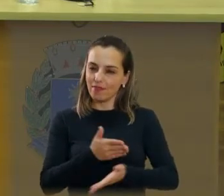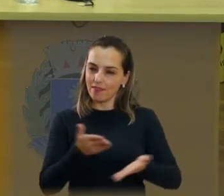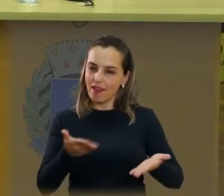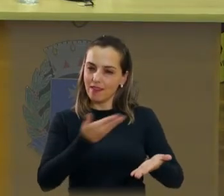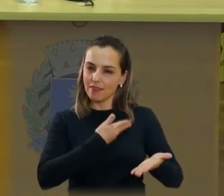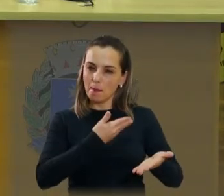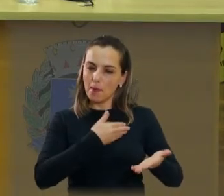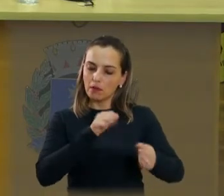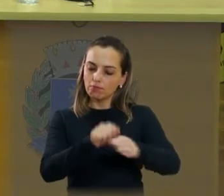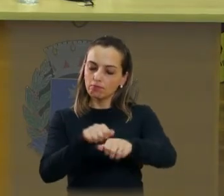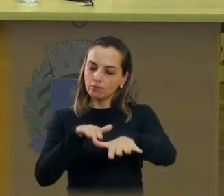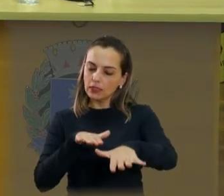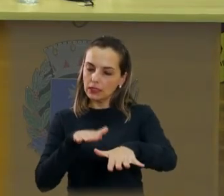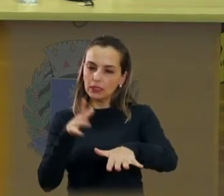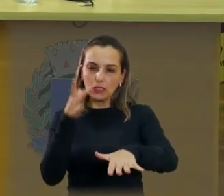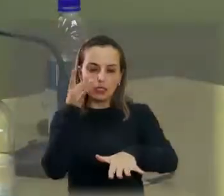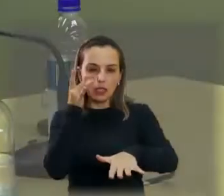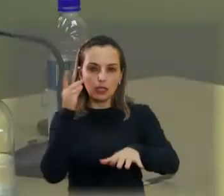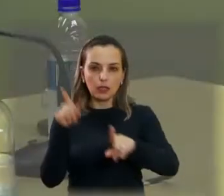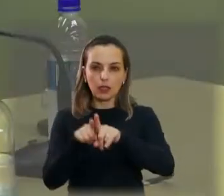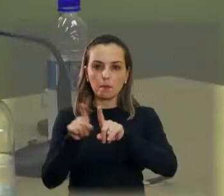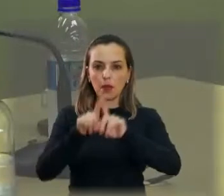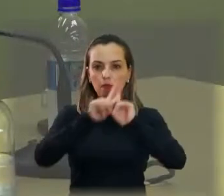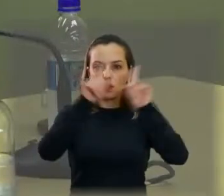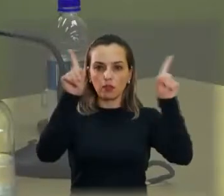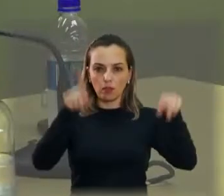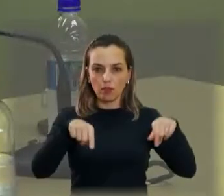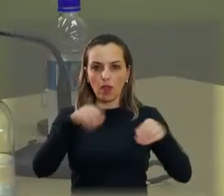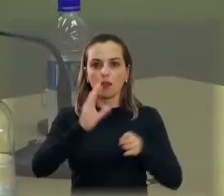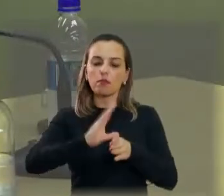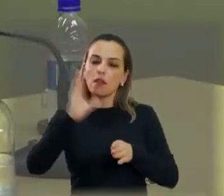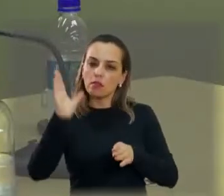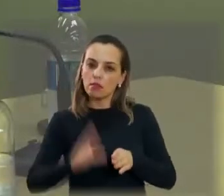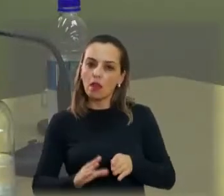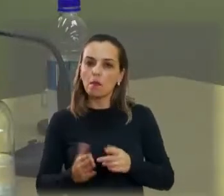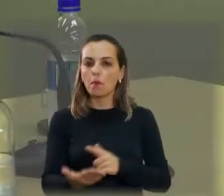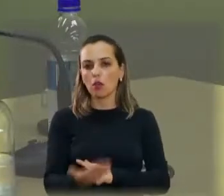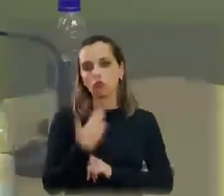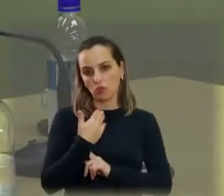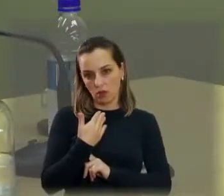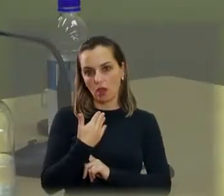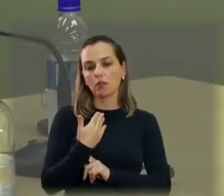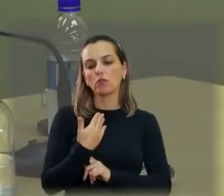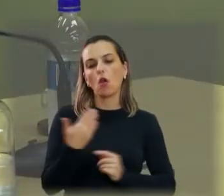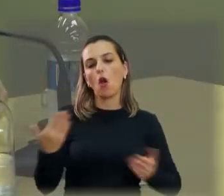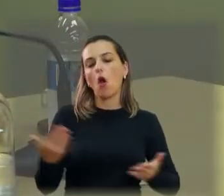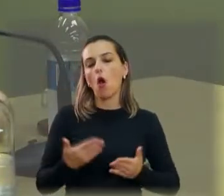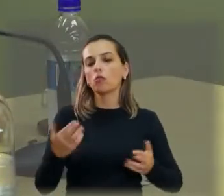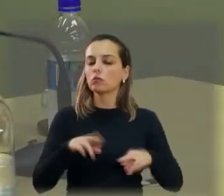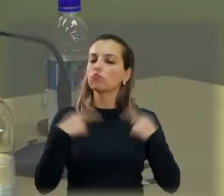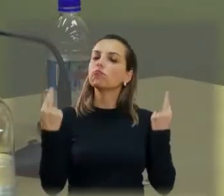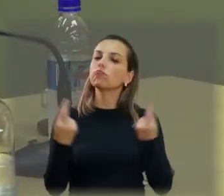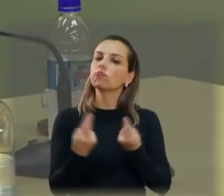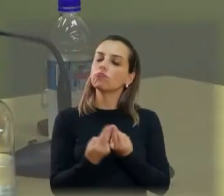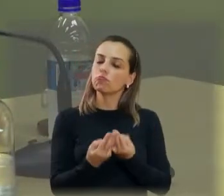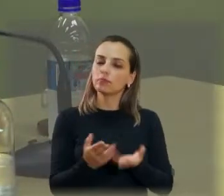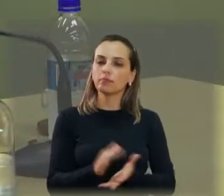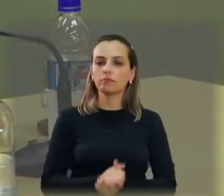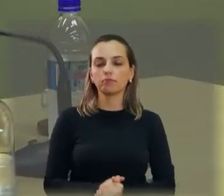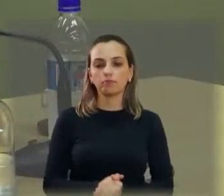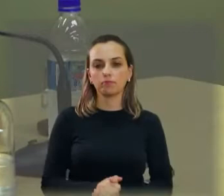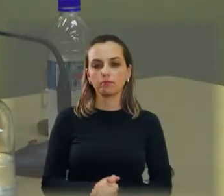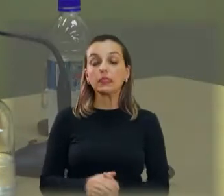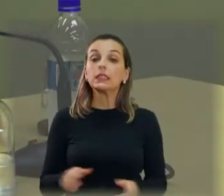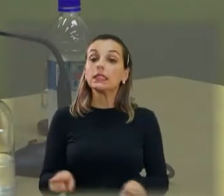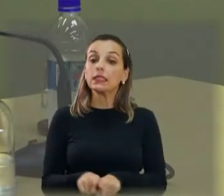estão aqui, boa noite para os funcionários da Câmara que estão aqui ajudando a gente nessa audiência. Boa